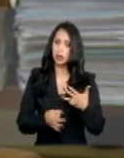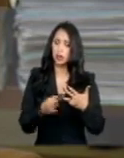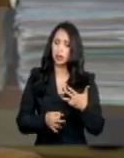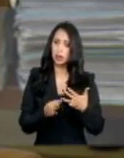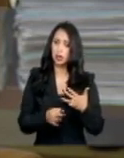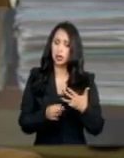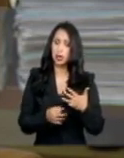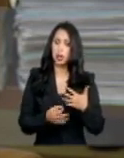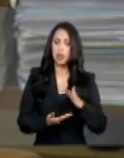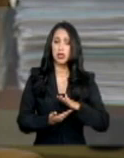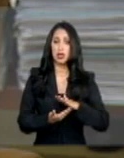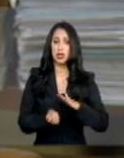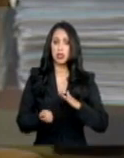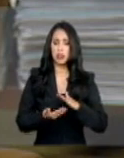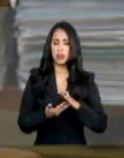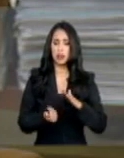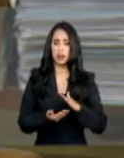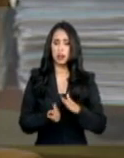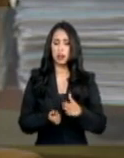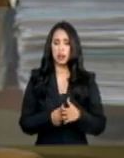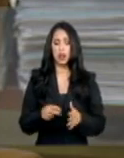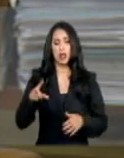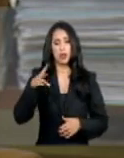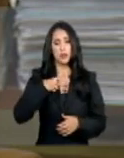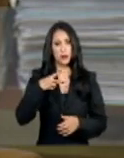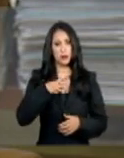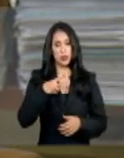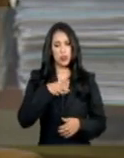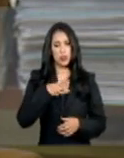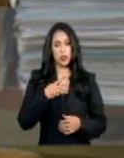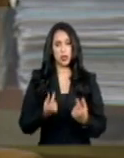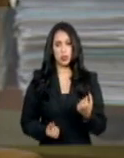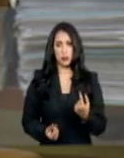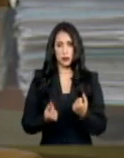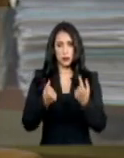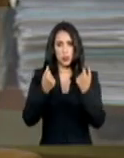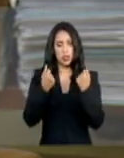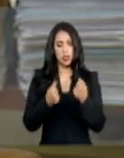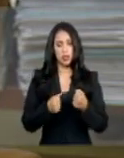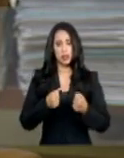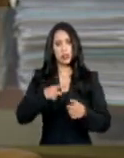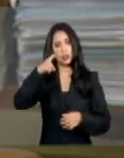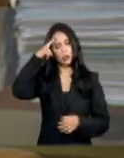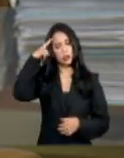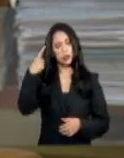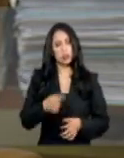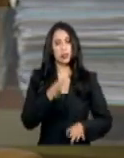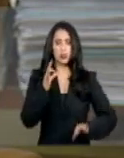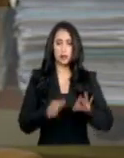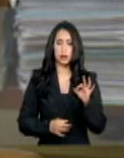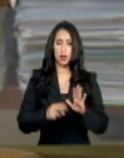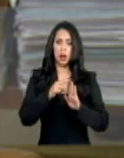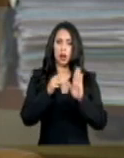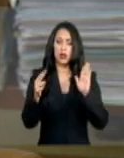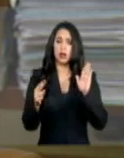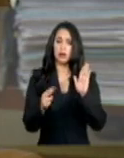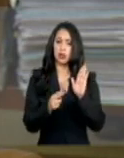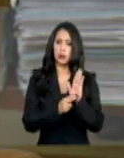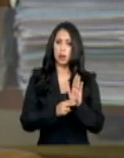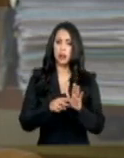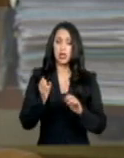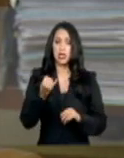ruptura da esfera de privacidade financeira que o ordenamento jurídico em normas de salvaguarda